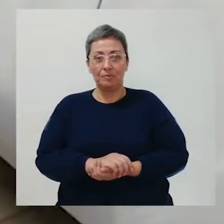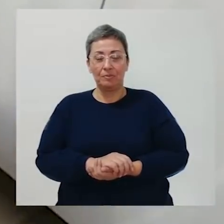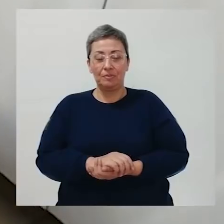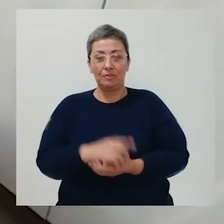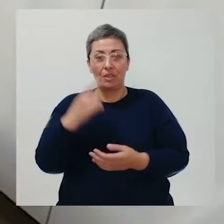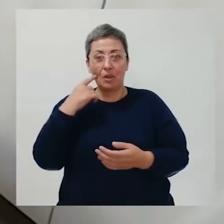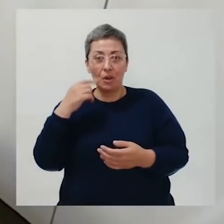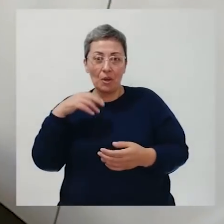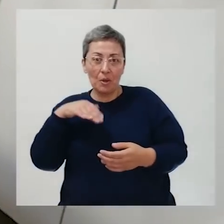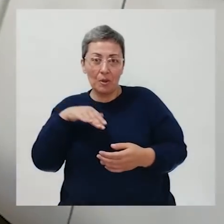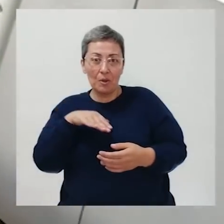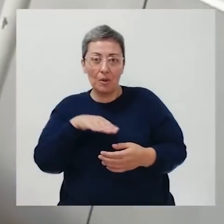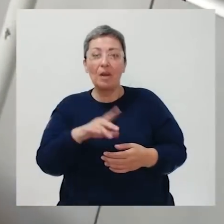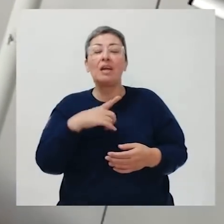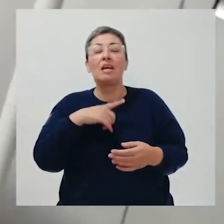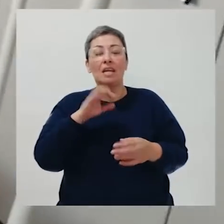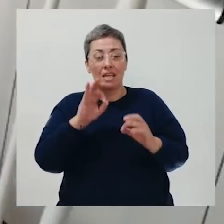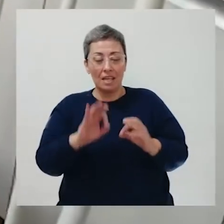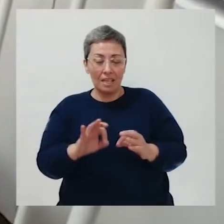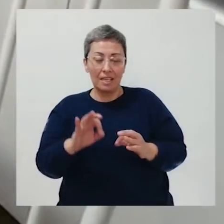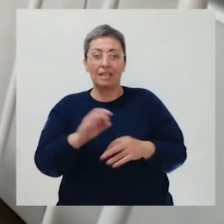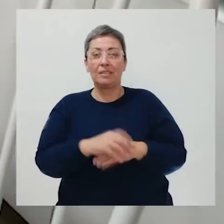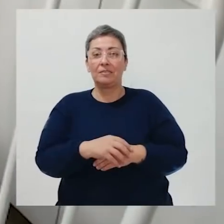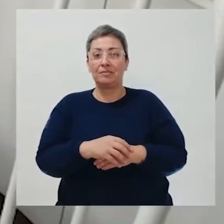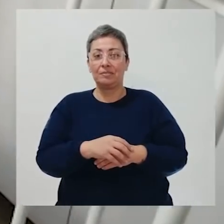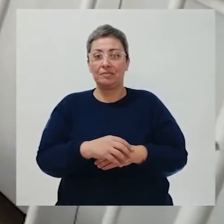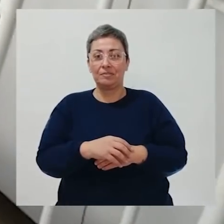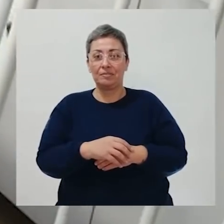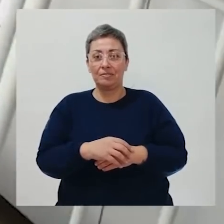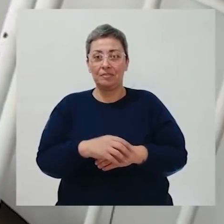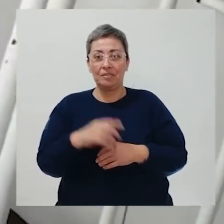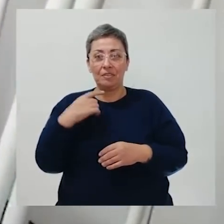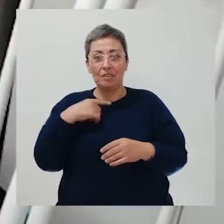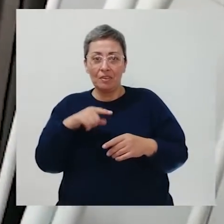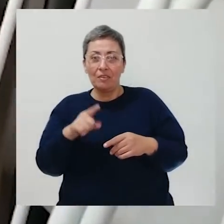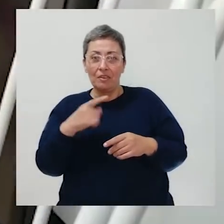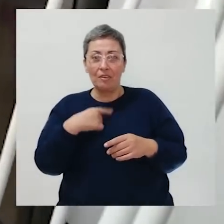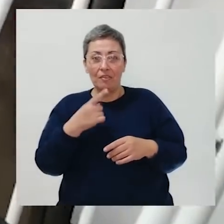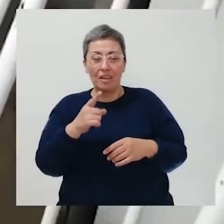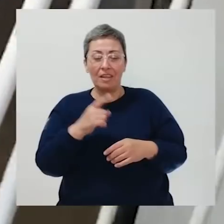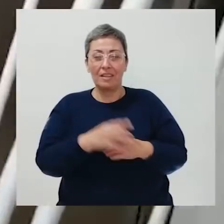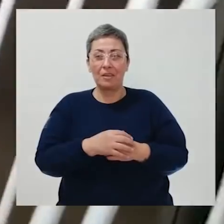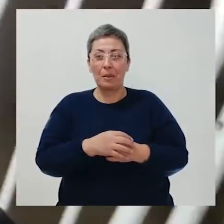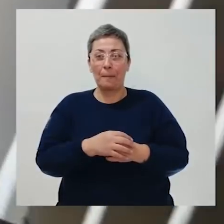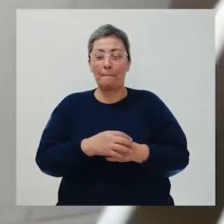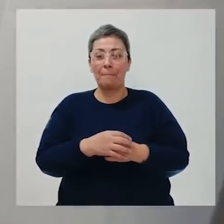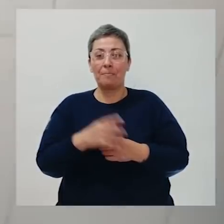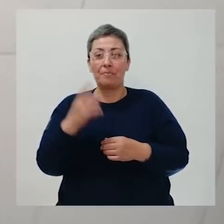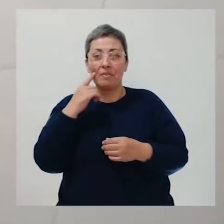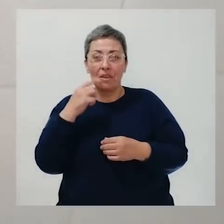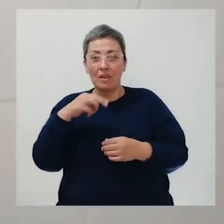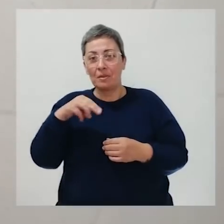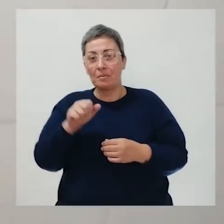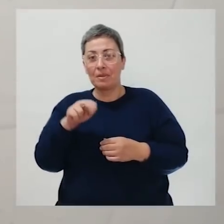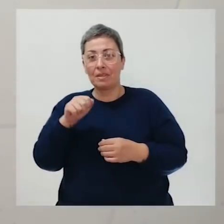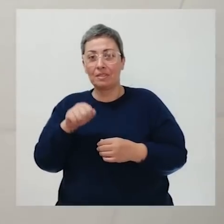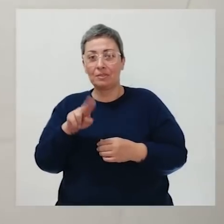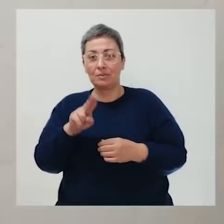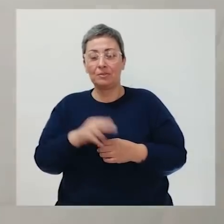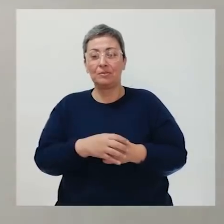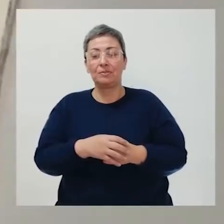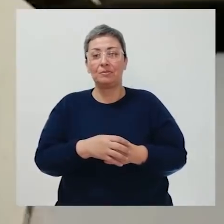Primeiro passo pelas capas. É, vai lá. Vai,